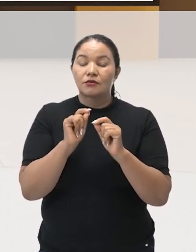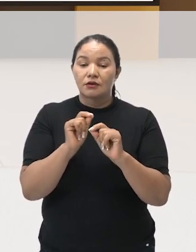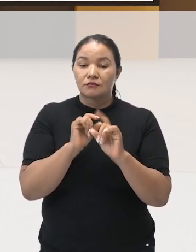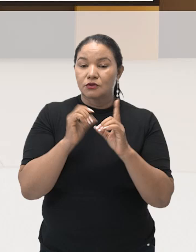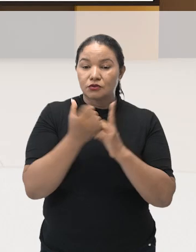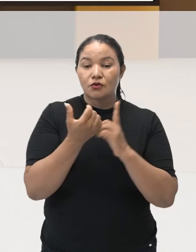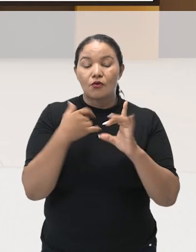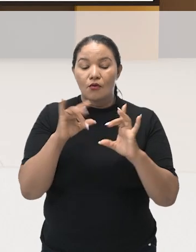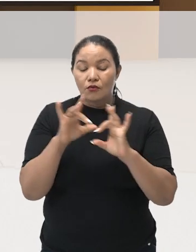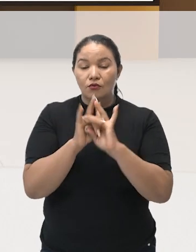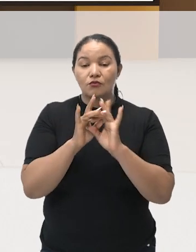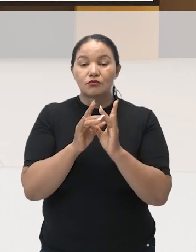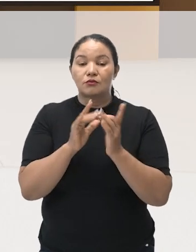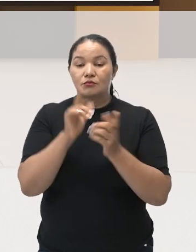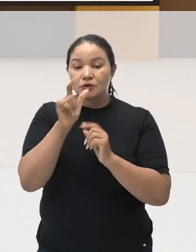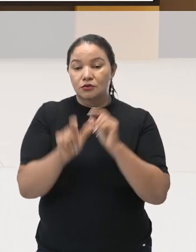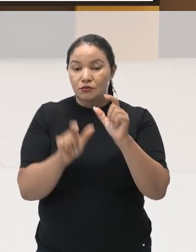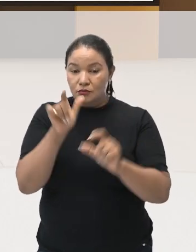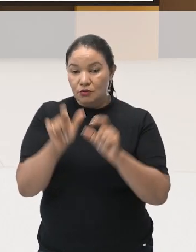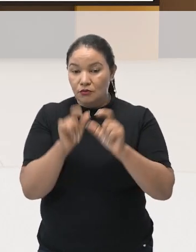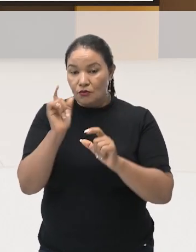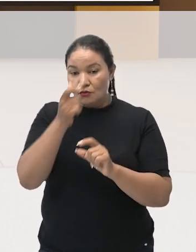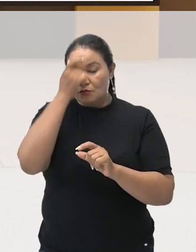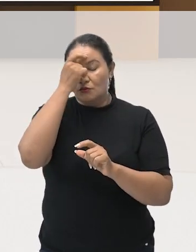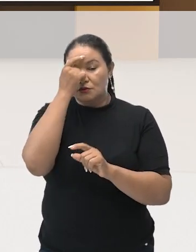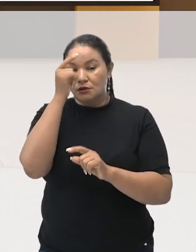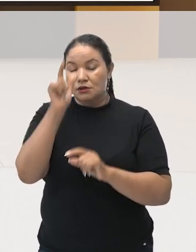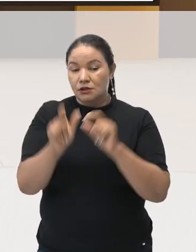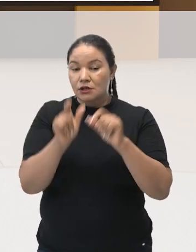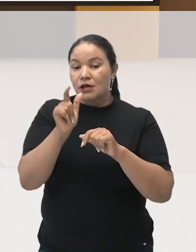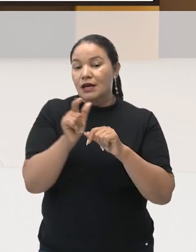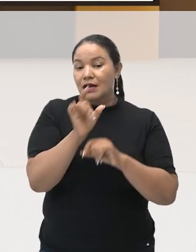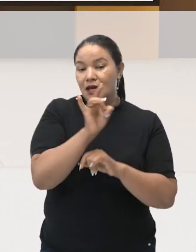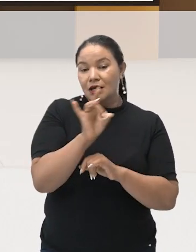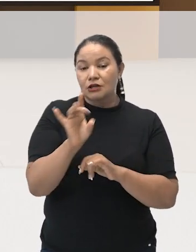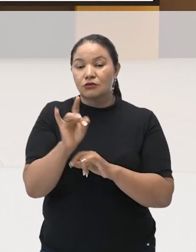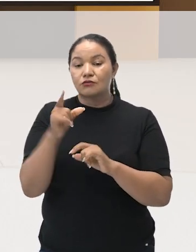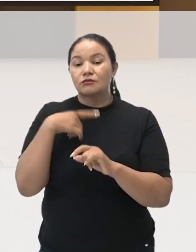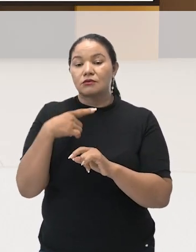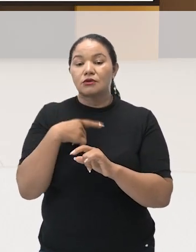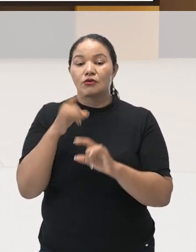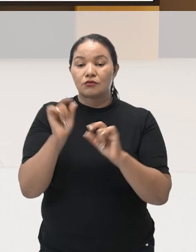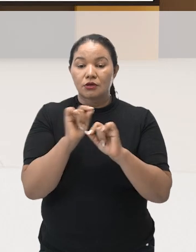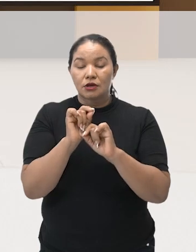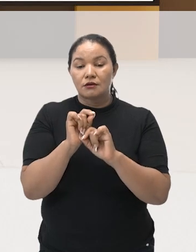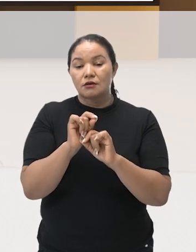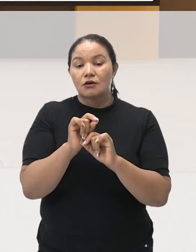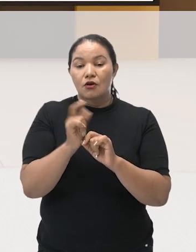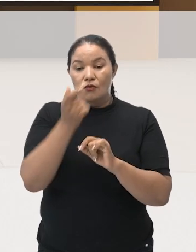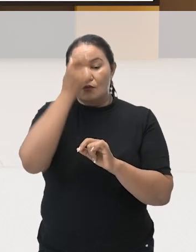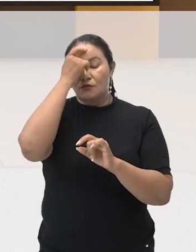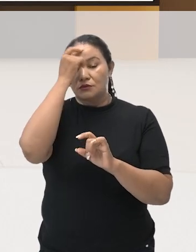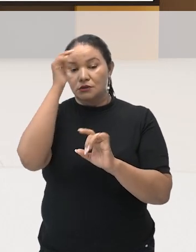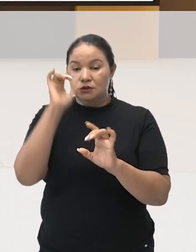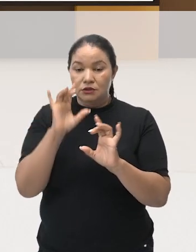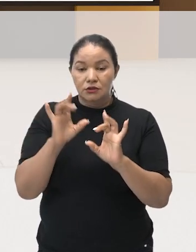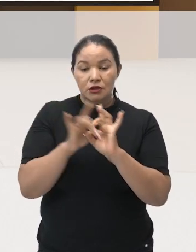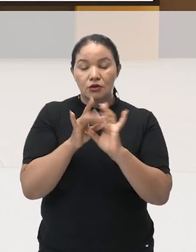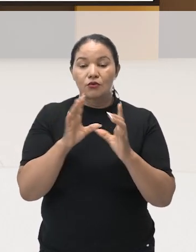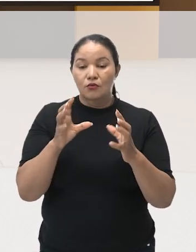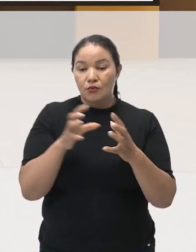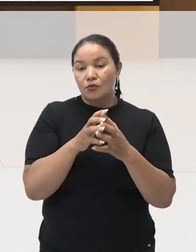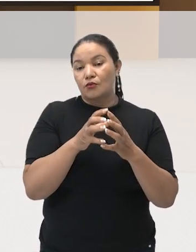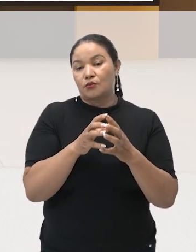dos indivíduos, suas consciências individuais, e ela se constitui uma consciência coletiva. Essa é